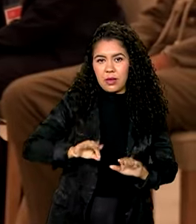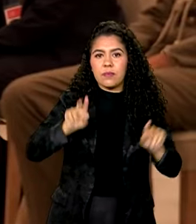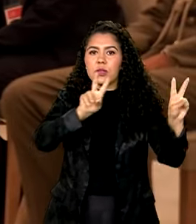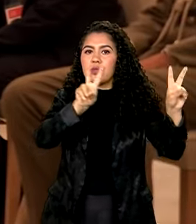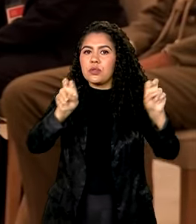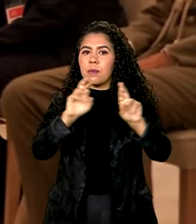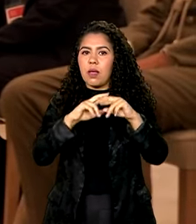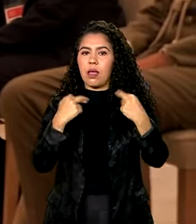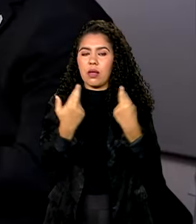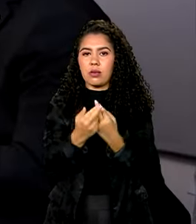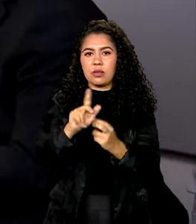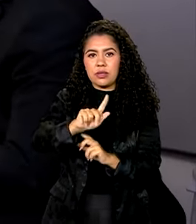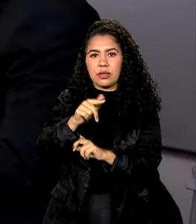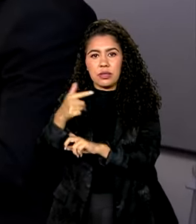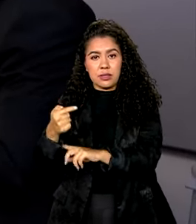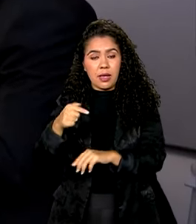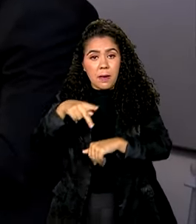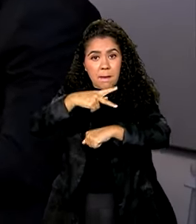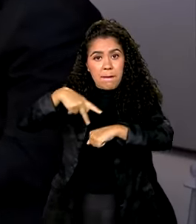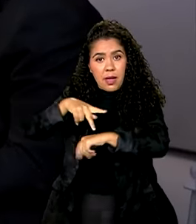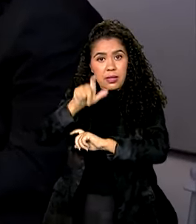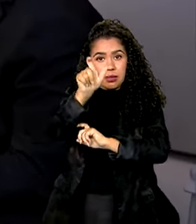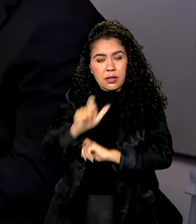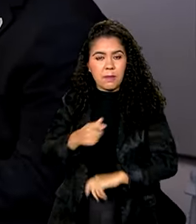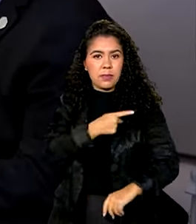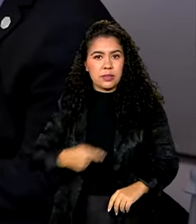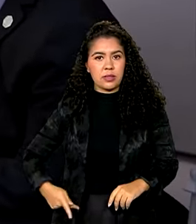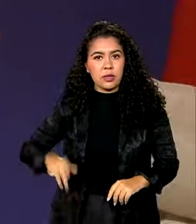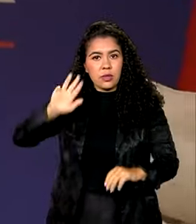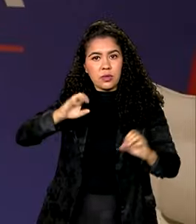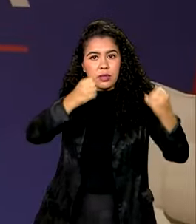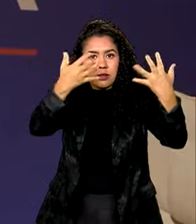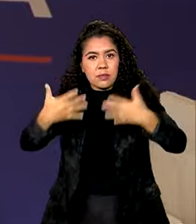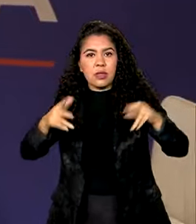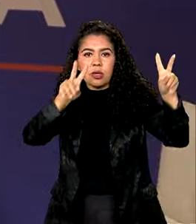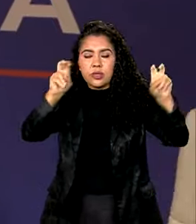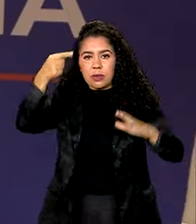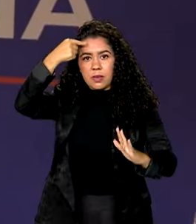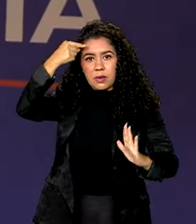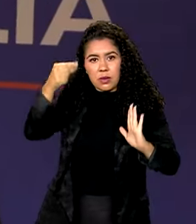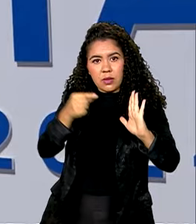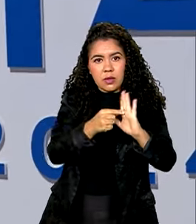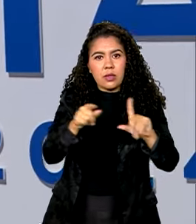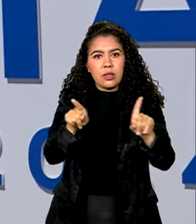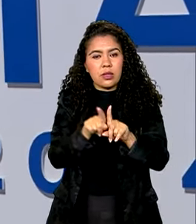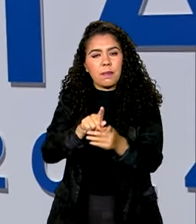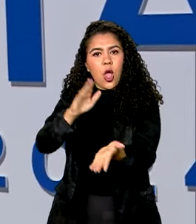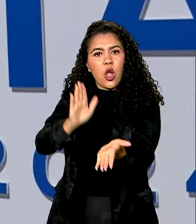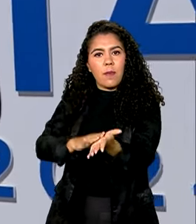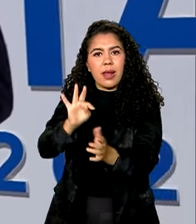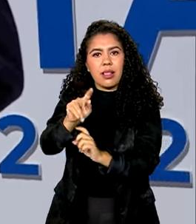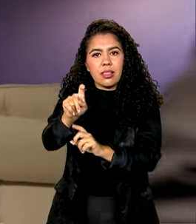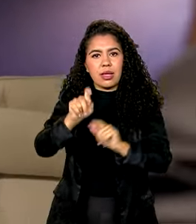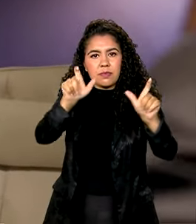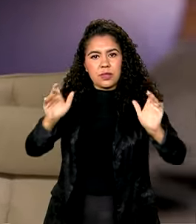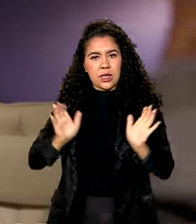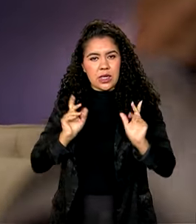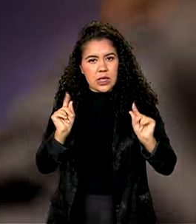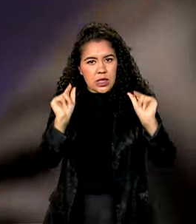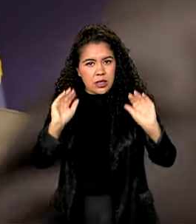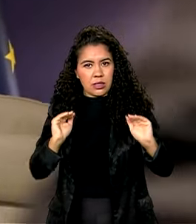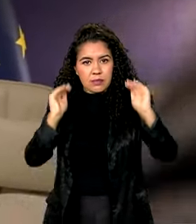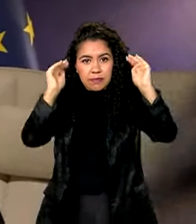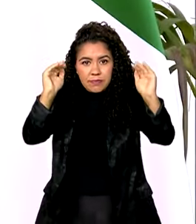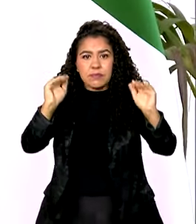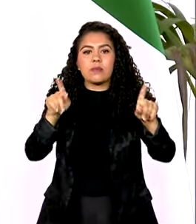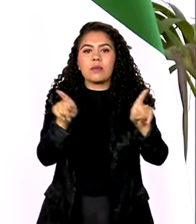G7, na Itália, Lula defende inteligência artificial segura e tributação de super ricos. Reforça ainda o enfrentamento à mudança